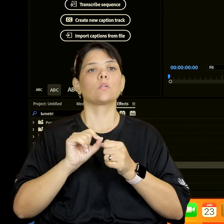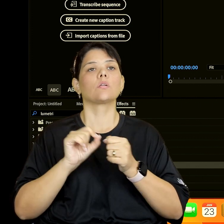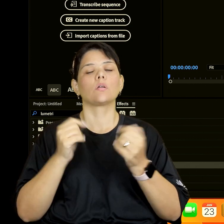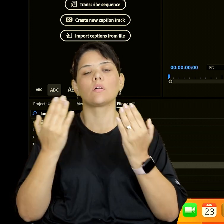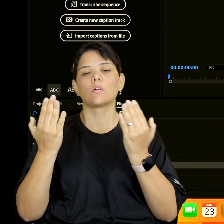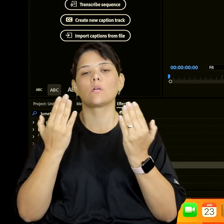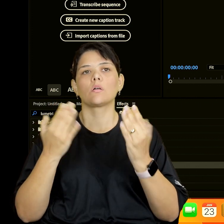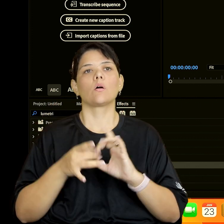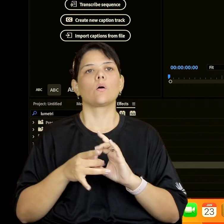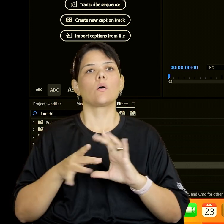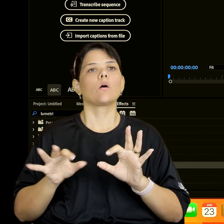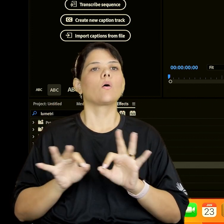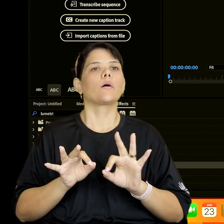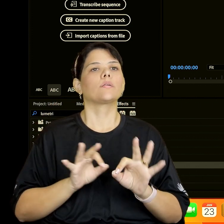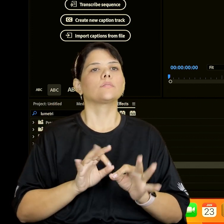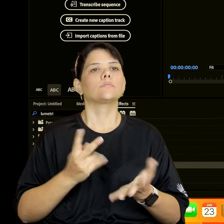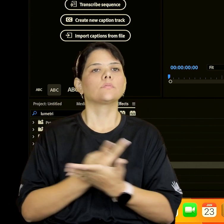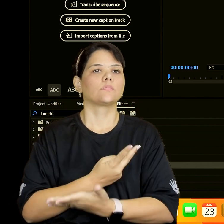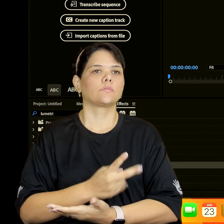o que está acontecendo, beleza?